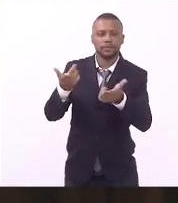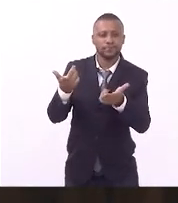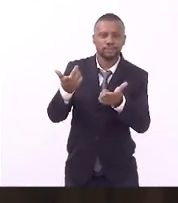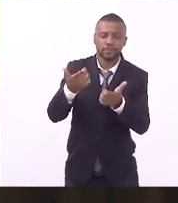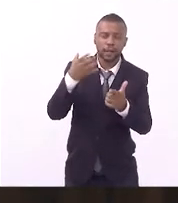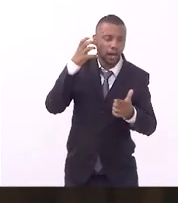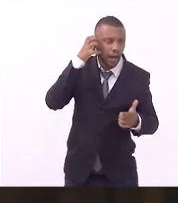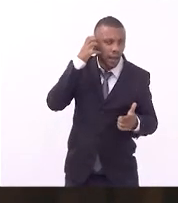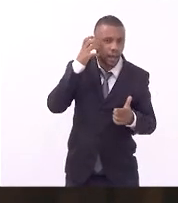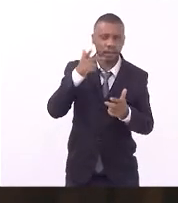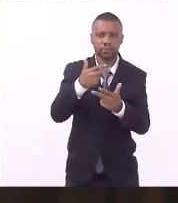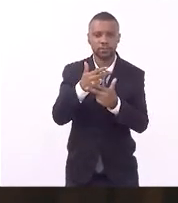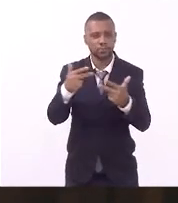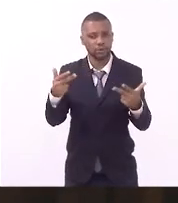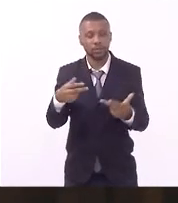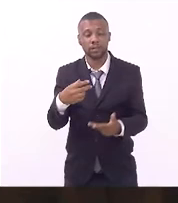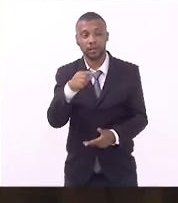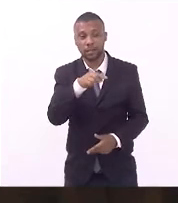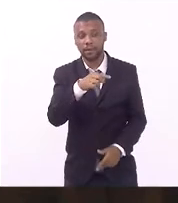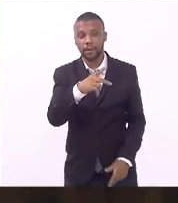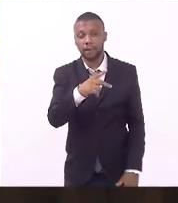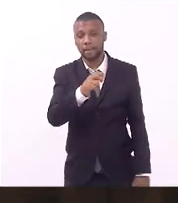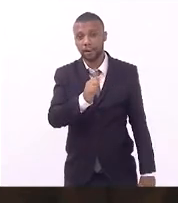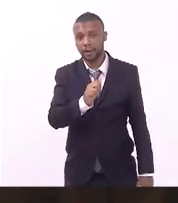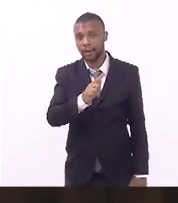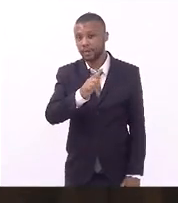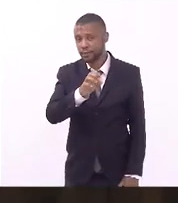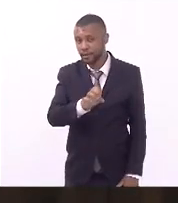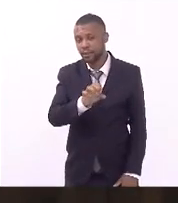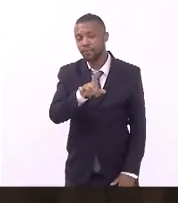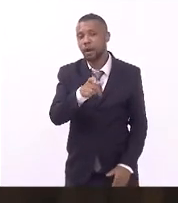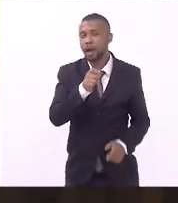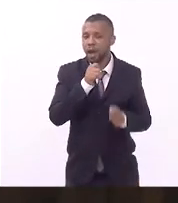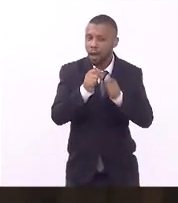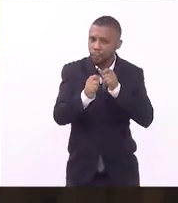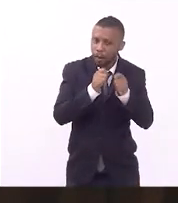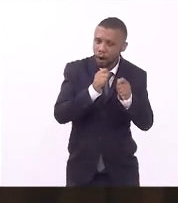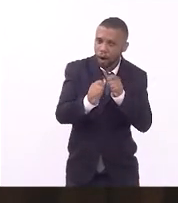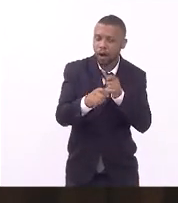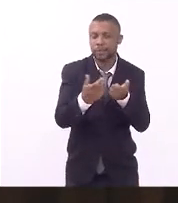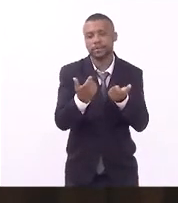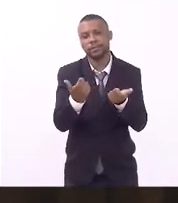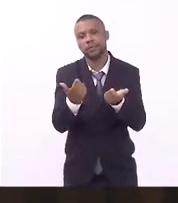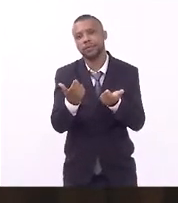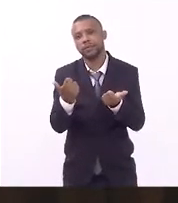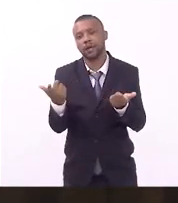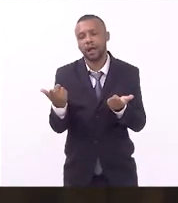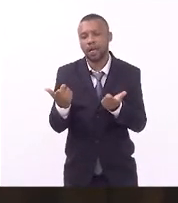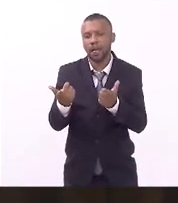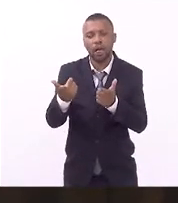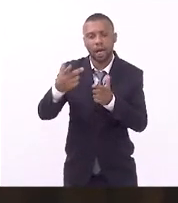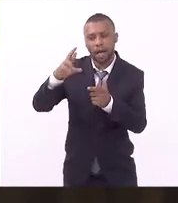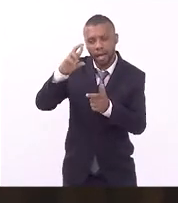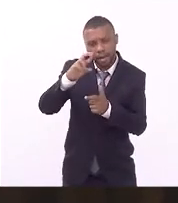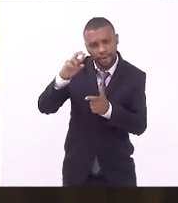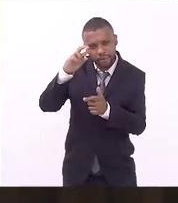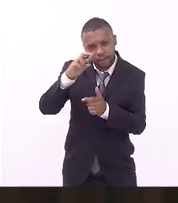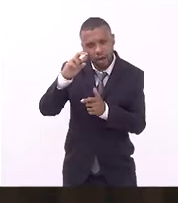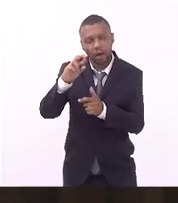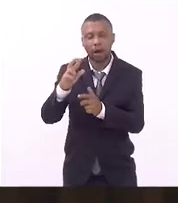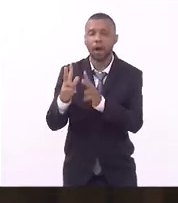carreira. Pajé foi repórter, copydesk, colunista e editor. Atuou em